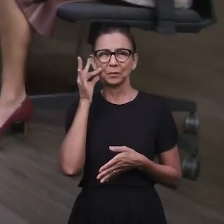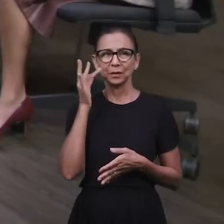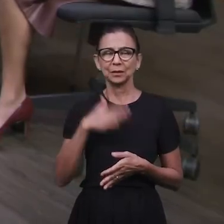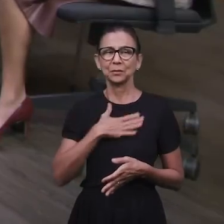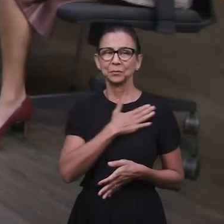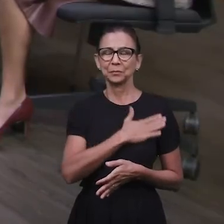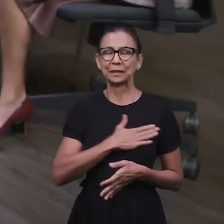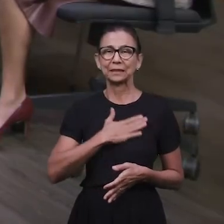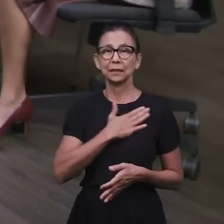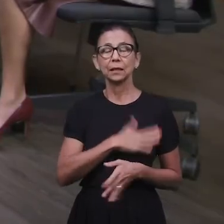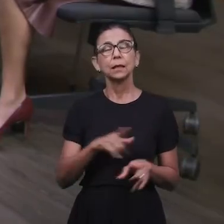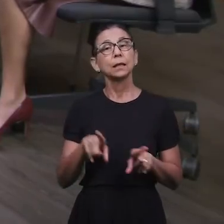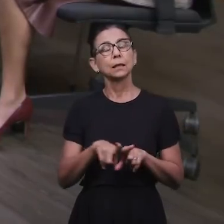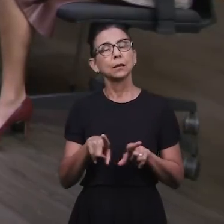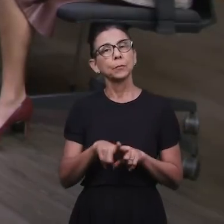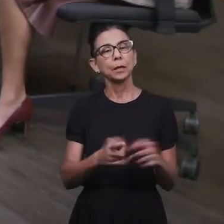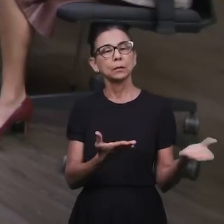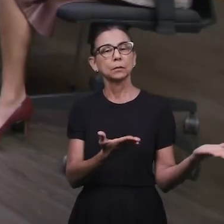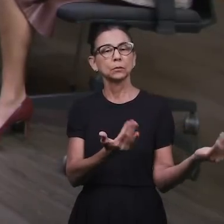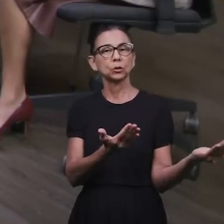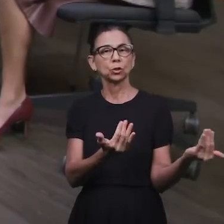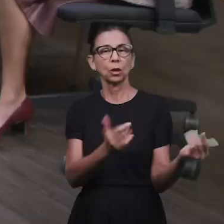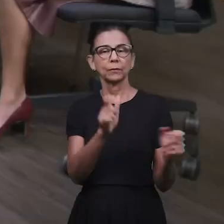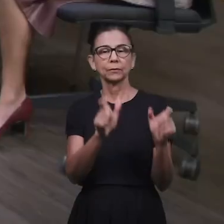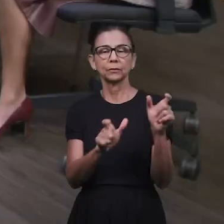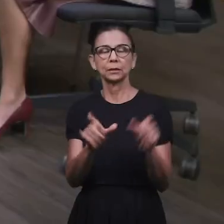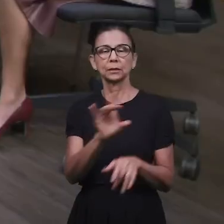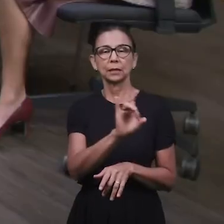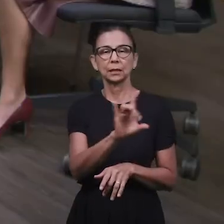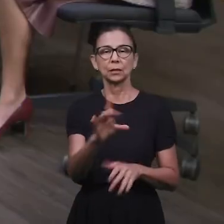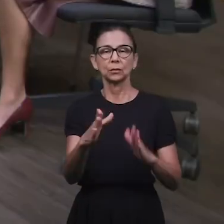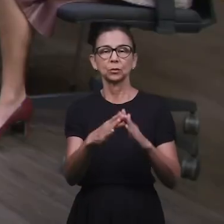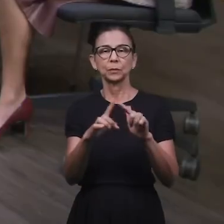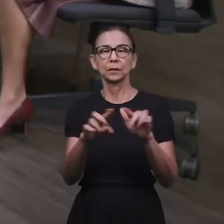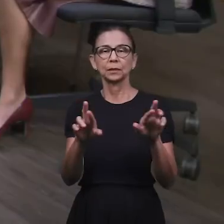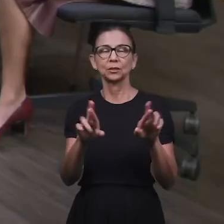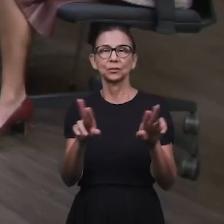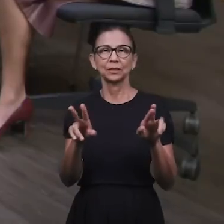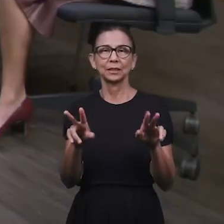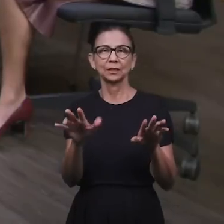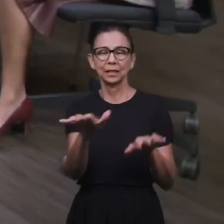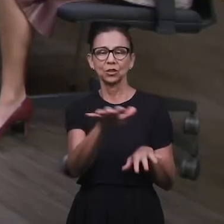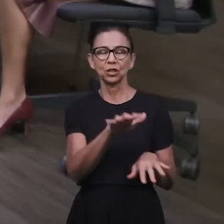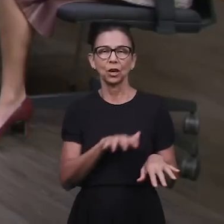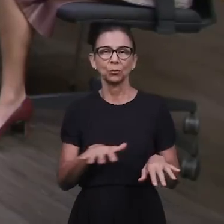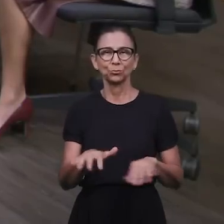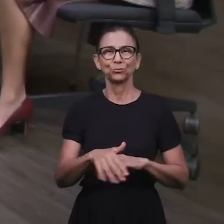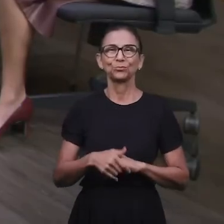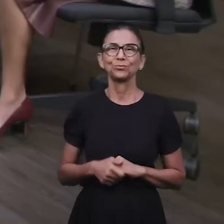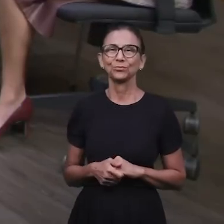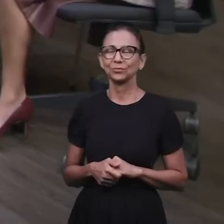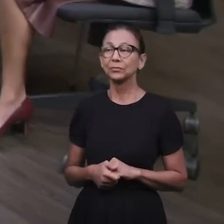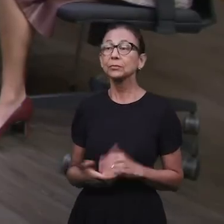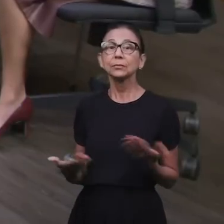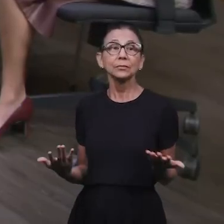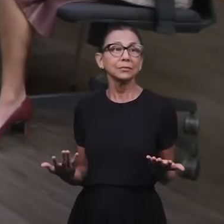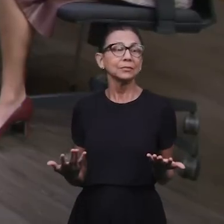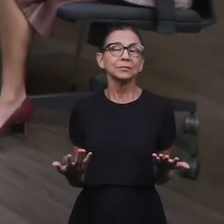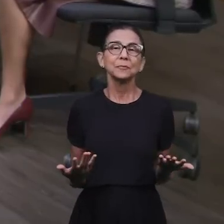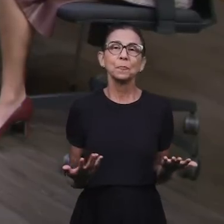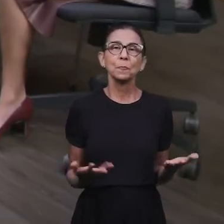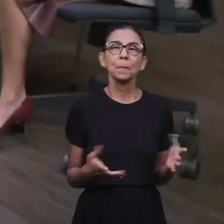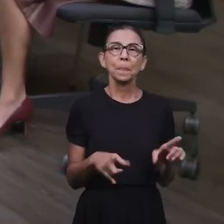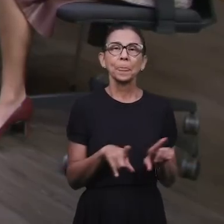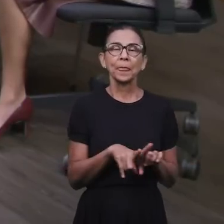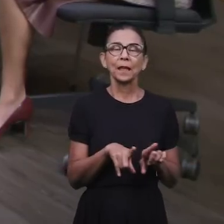Amém. E aos nossos queridos jovens, que hoje, pastor, cada um é de uma igreja. Então é uma maravilha, viu? Que coisa boa, coisa boa. E tem o que está em casa também, né?